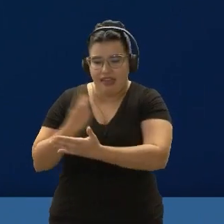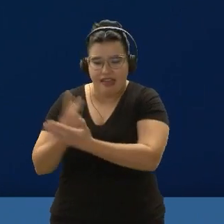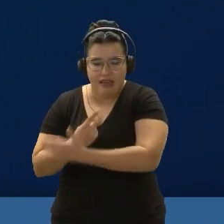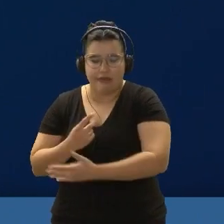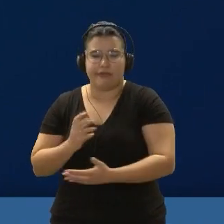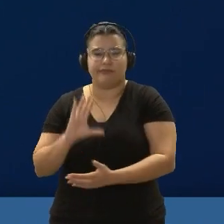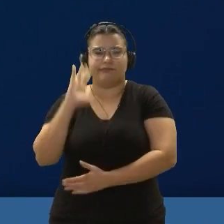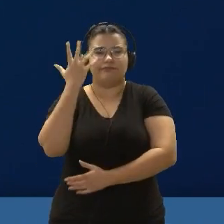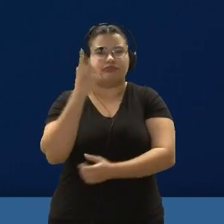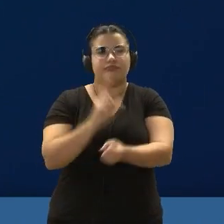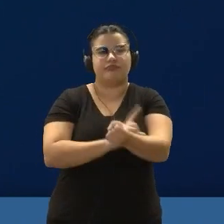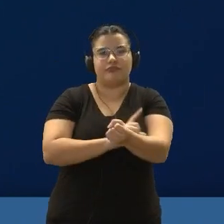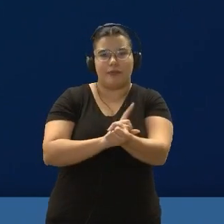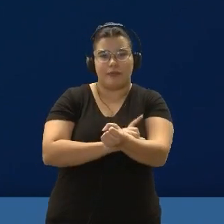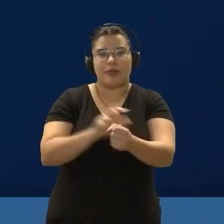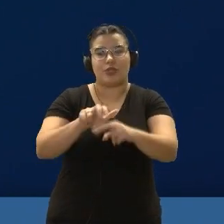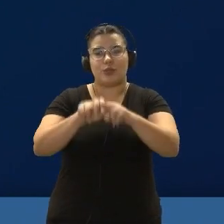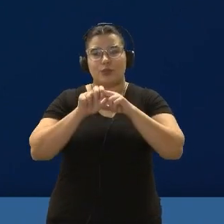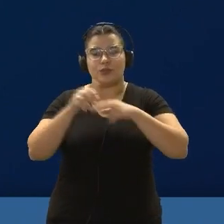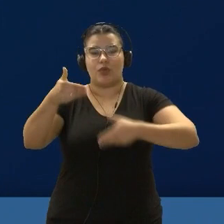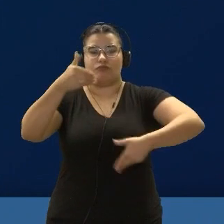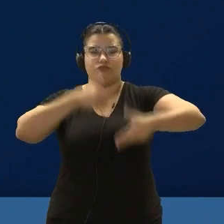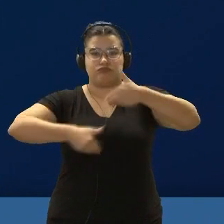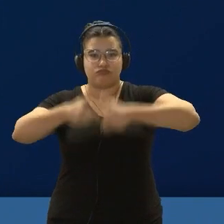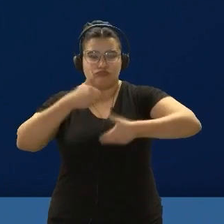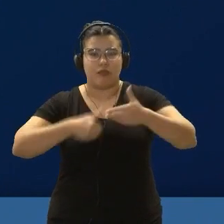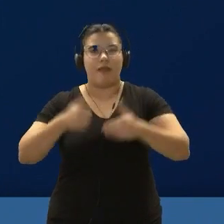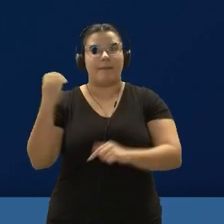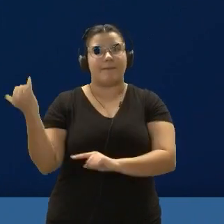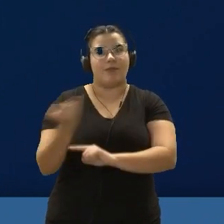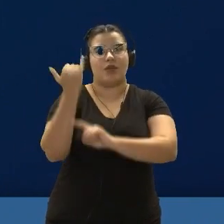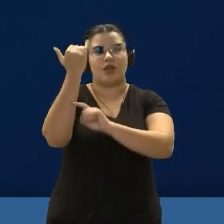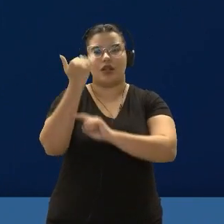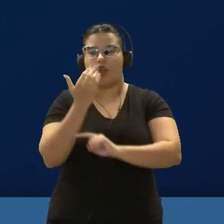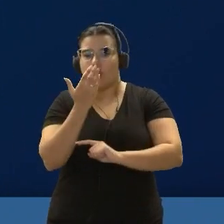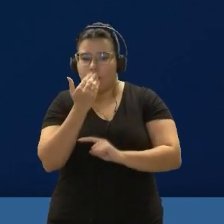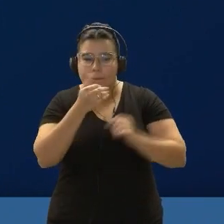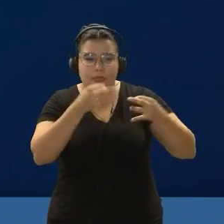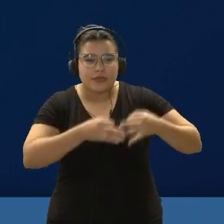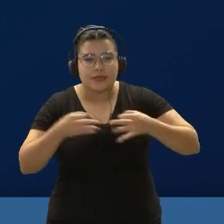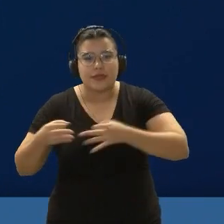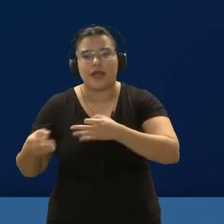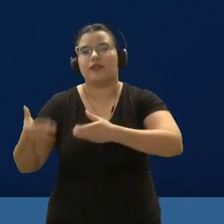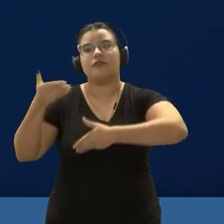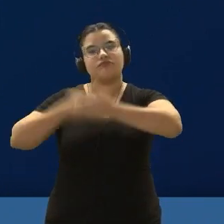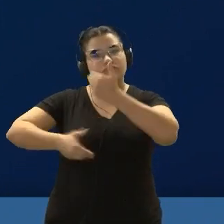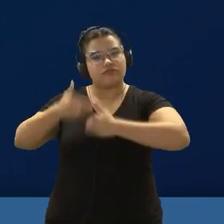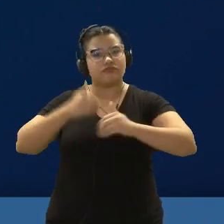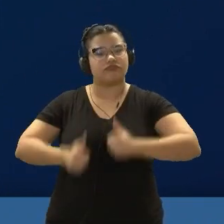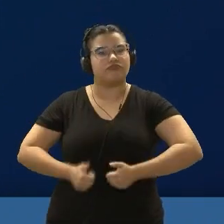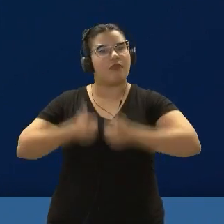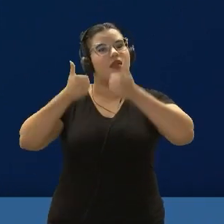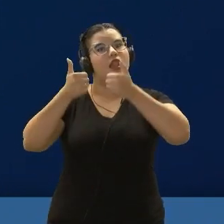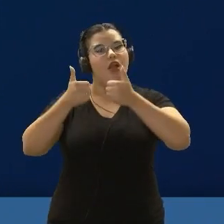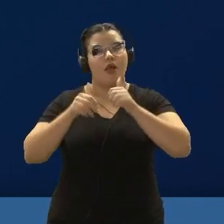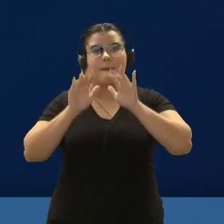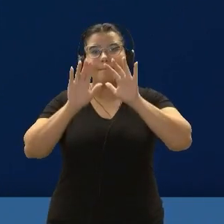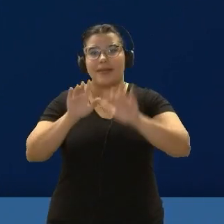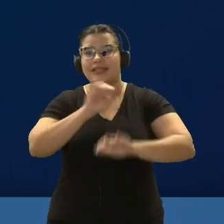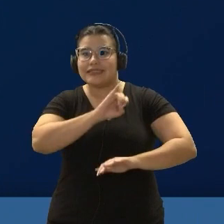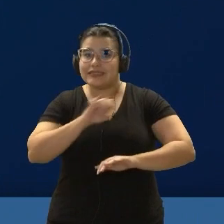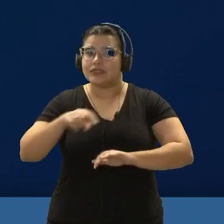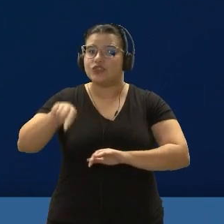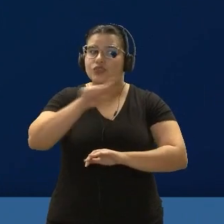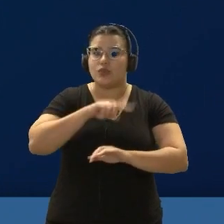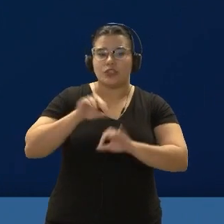fundamental. O tratamento farmacológico também. Mas muitas vezes, pelo fato de nós